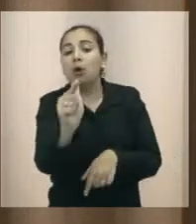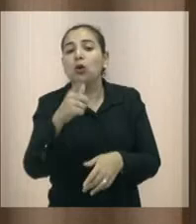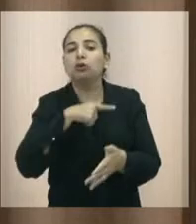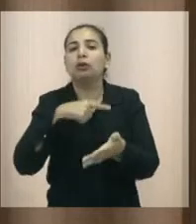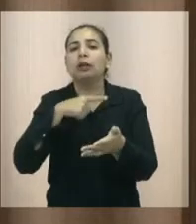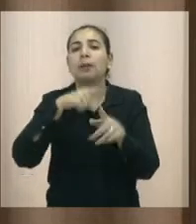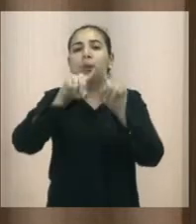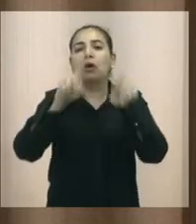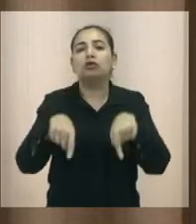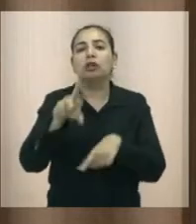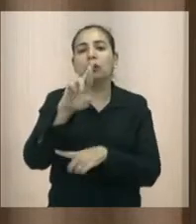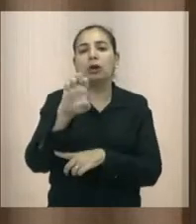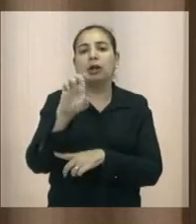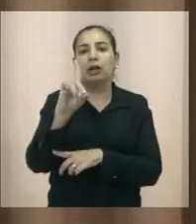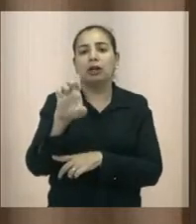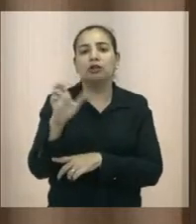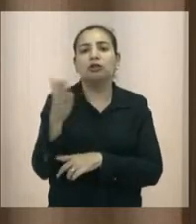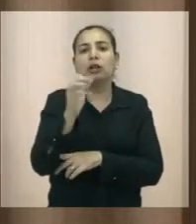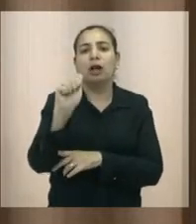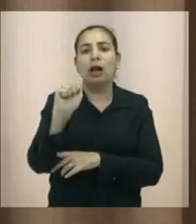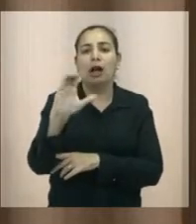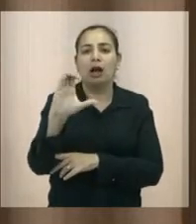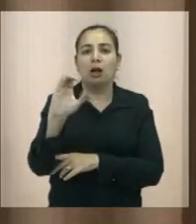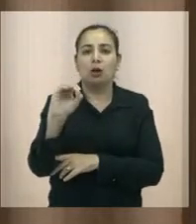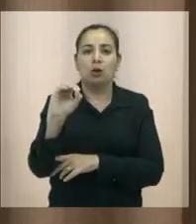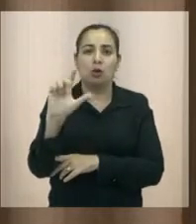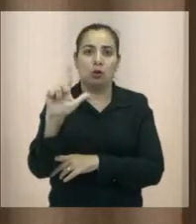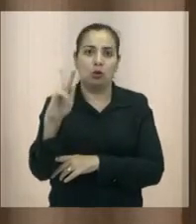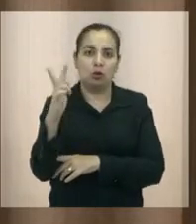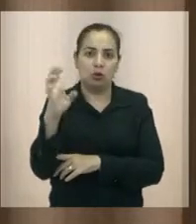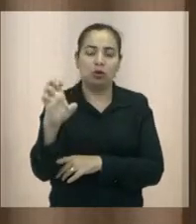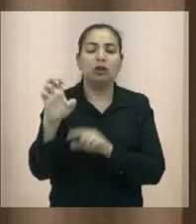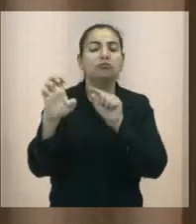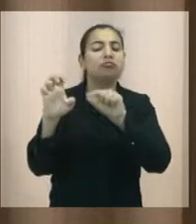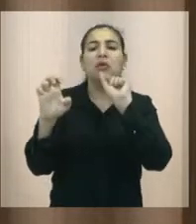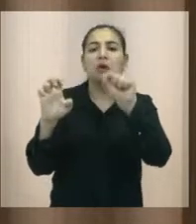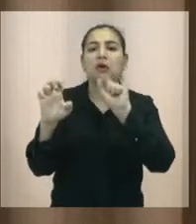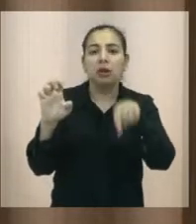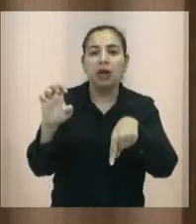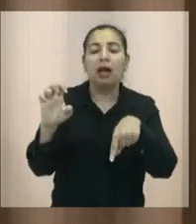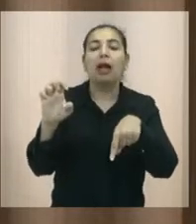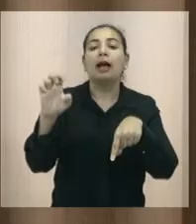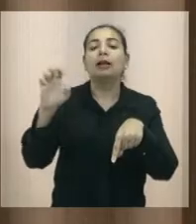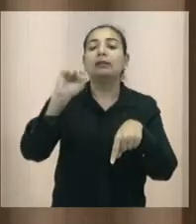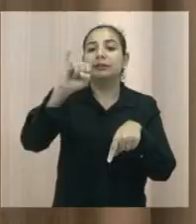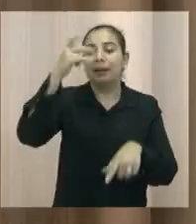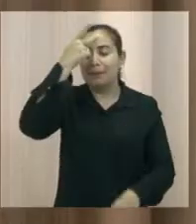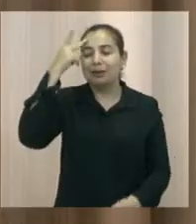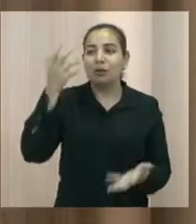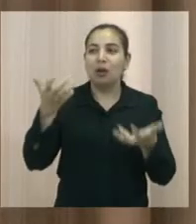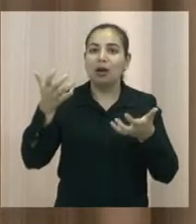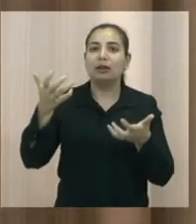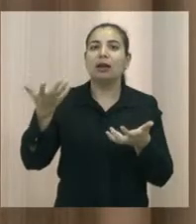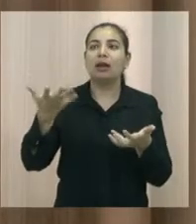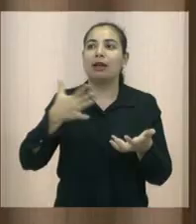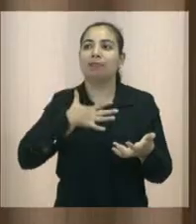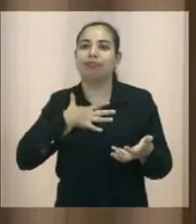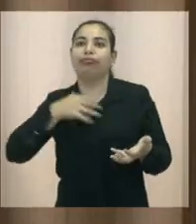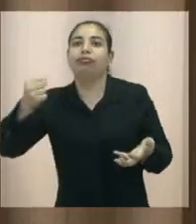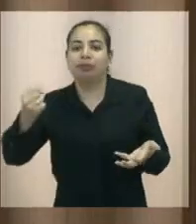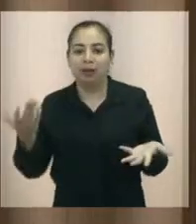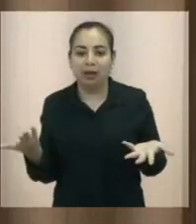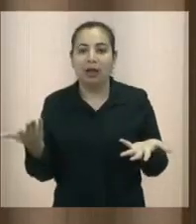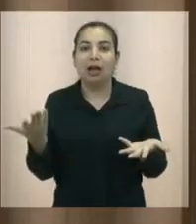Acolhe, ele foi criado na perspectiva de atender as vítimas no caso de homicídios, né? Então,